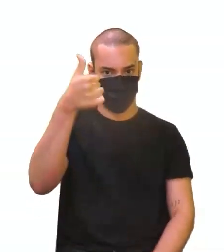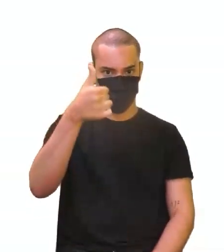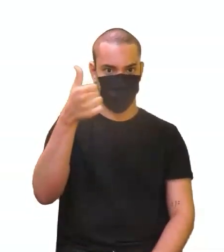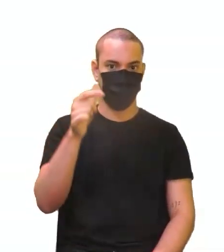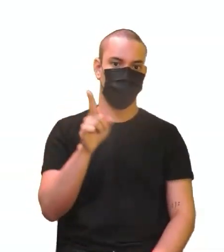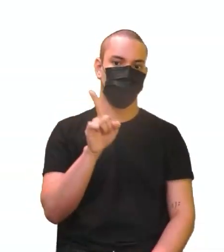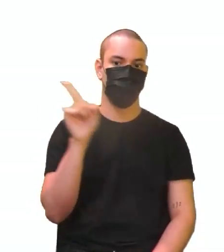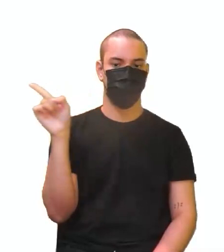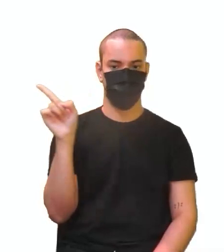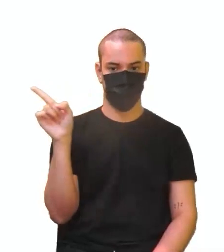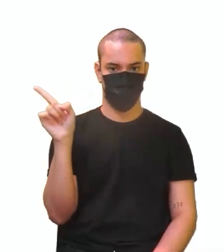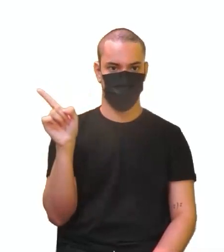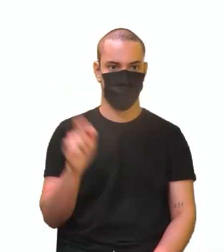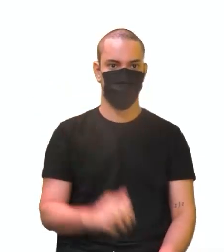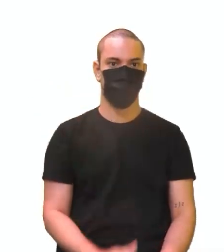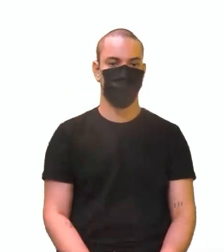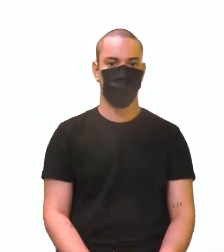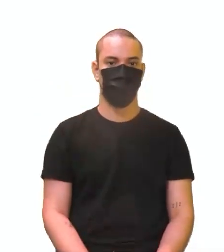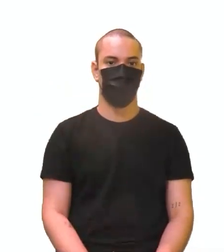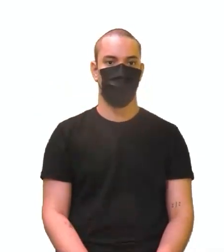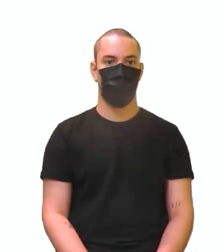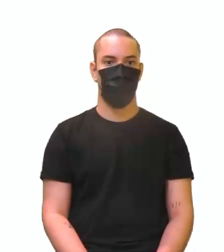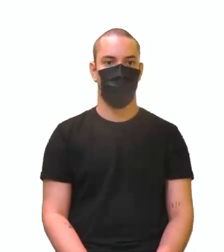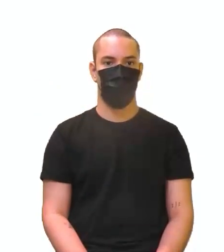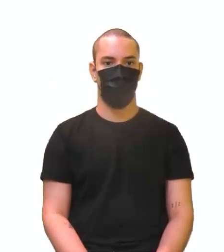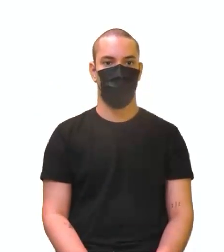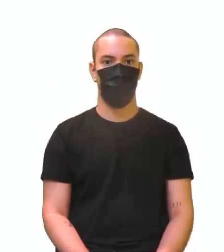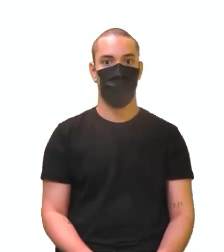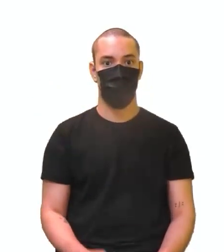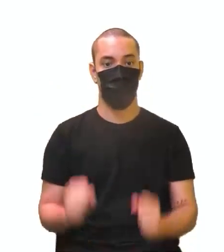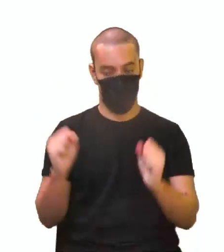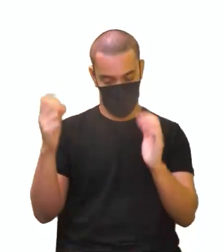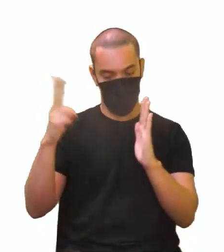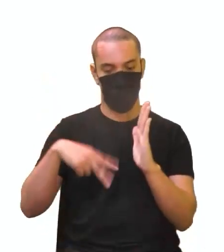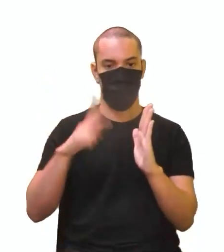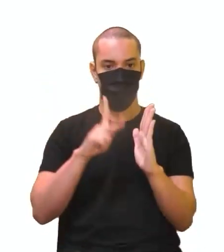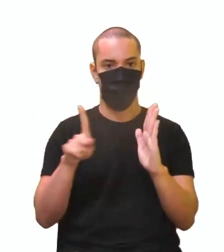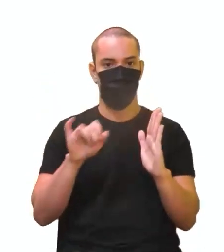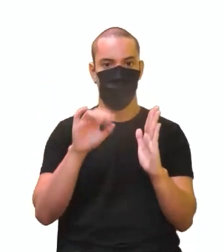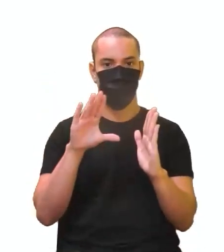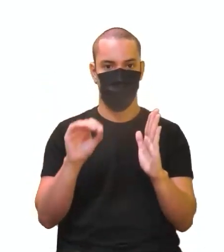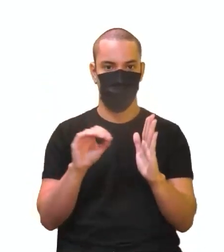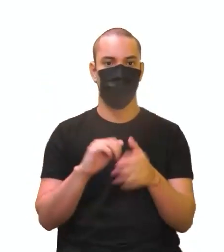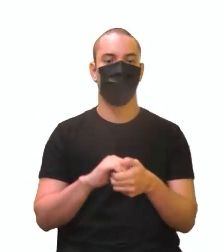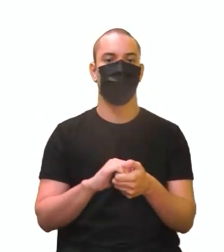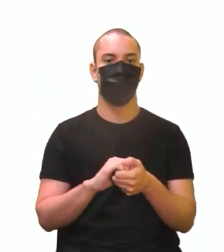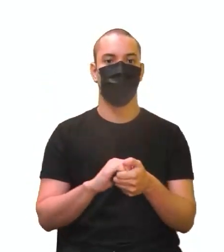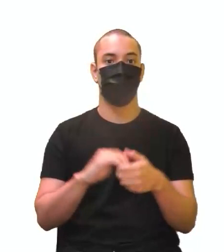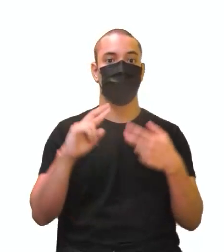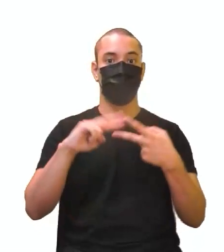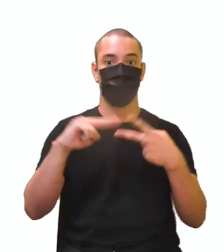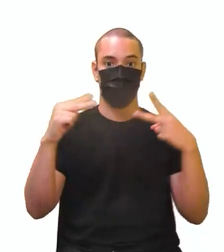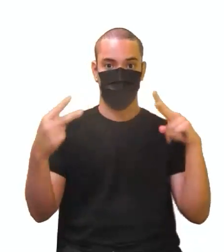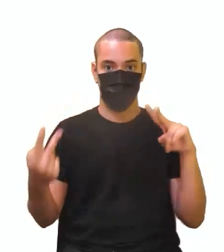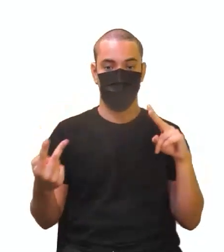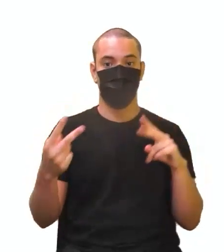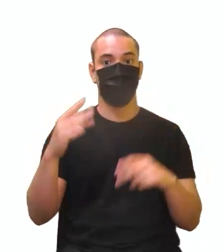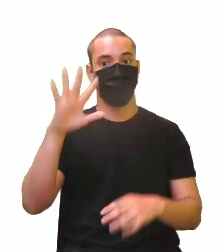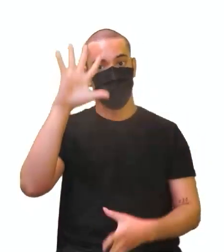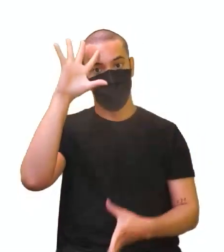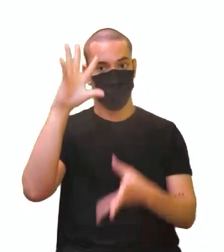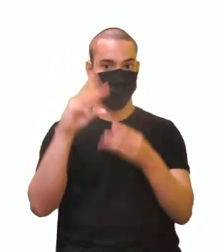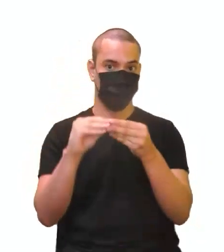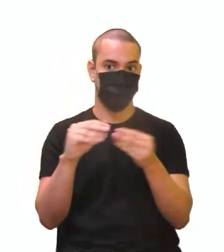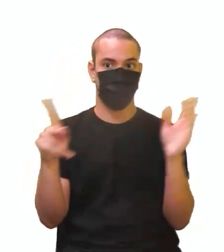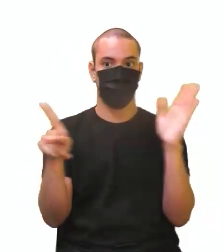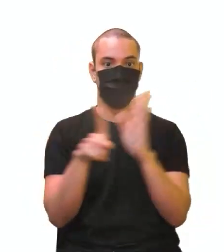lá no quadro. Vamos lá. Posso ler, professora? Pode. Em genética, as noções básicas